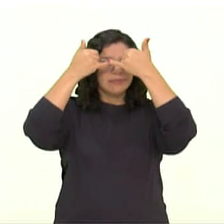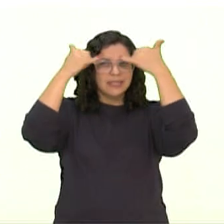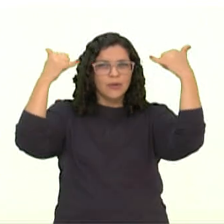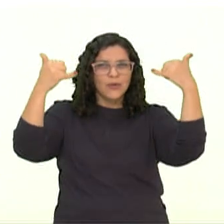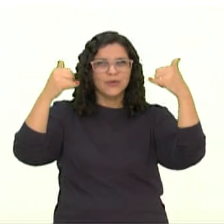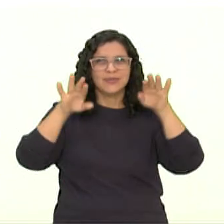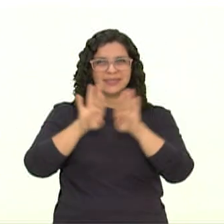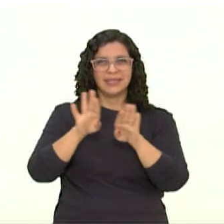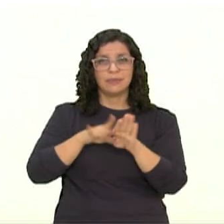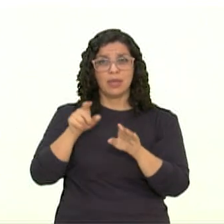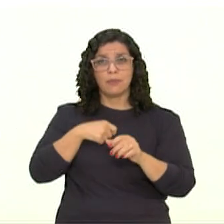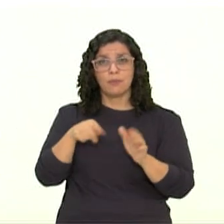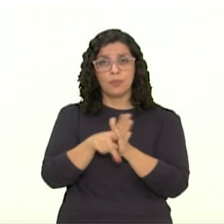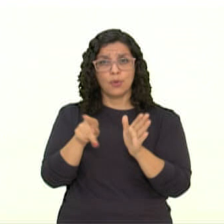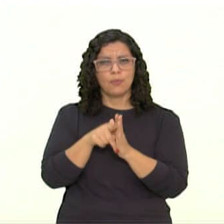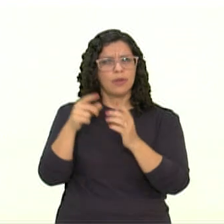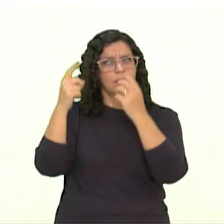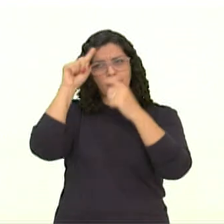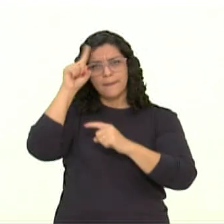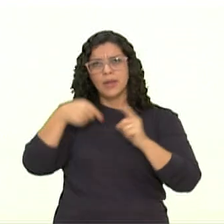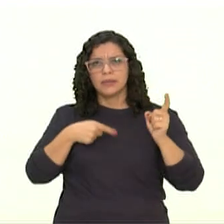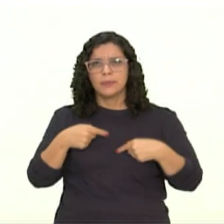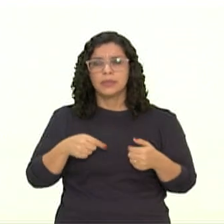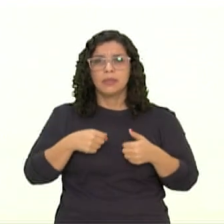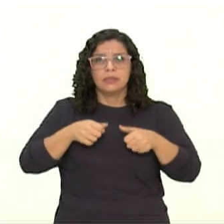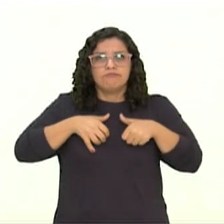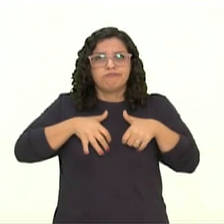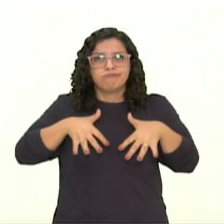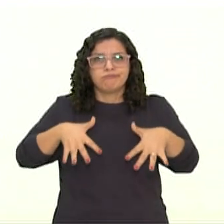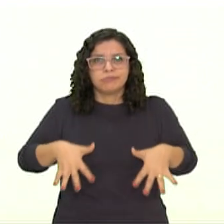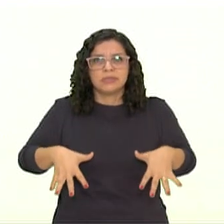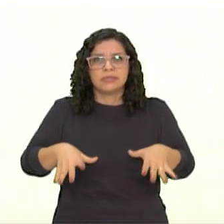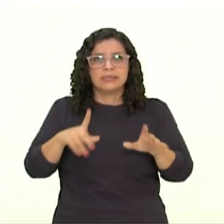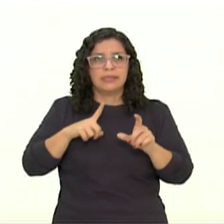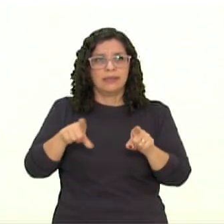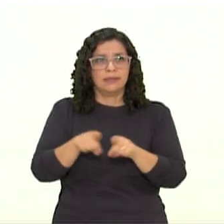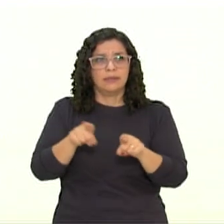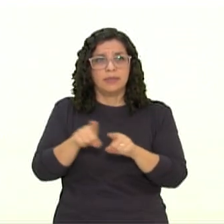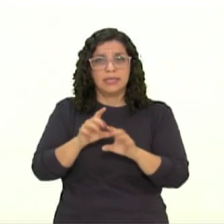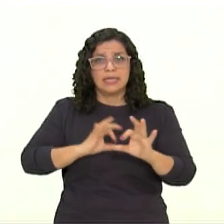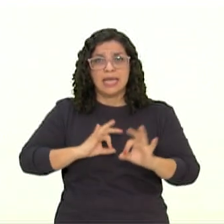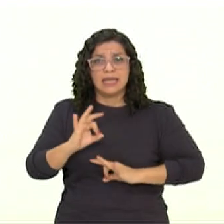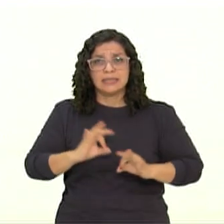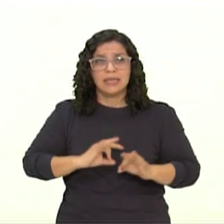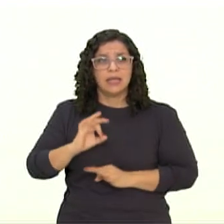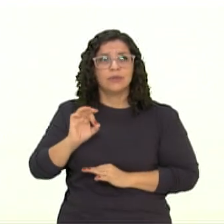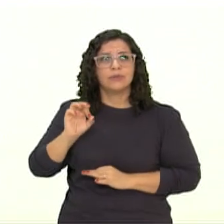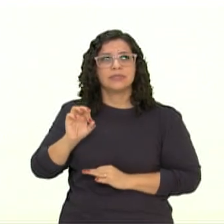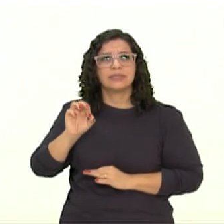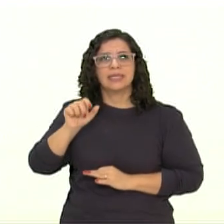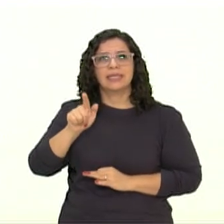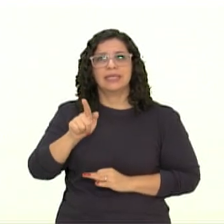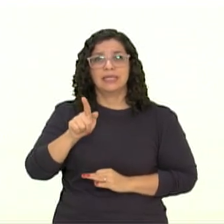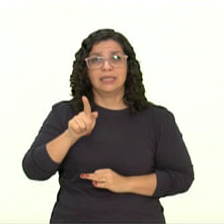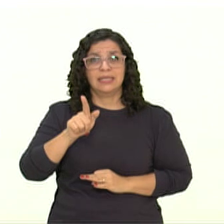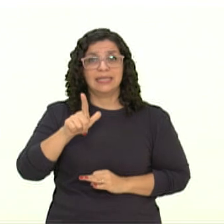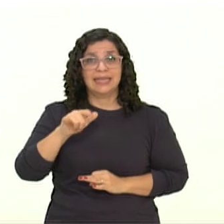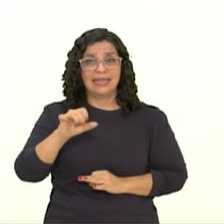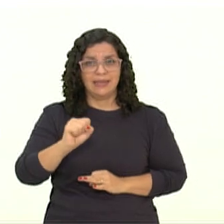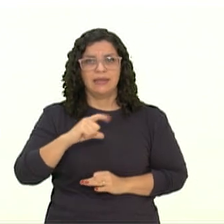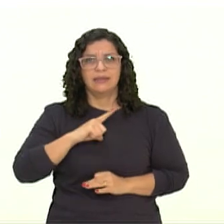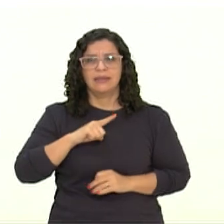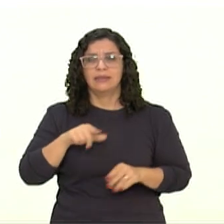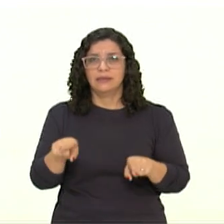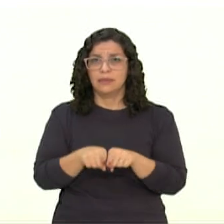ali, transmitem os impulsos nervosos, e aí também tem as chamadas células da glia ou gliócitos, que